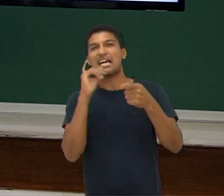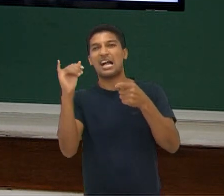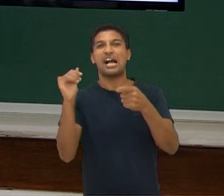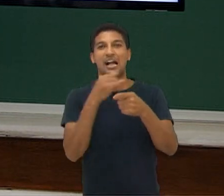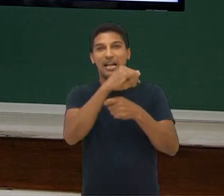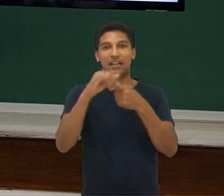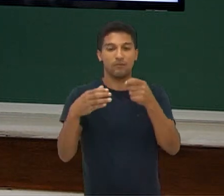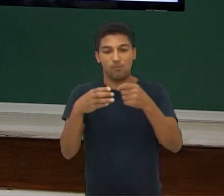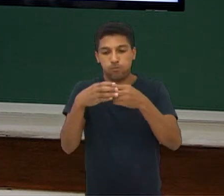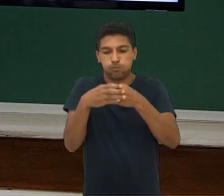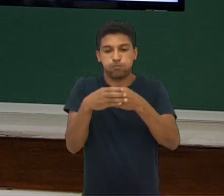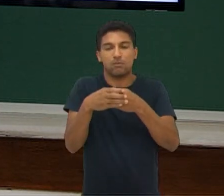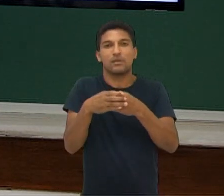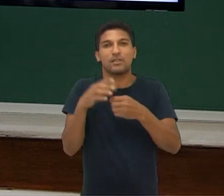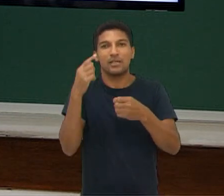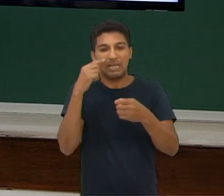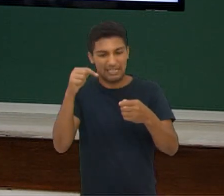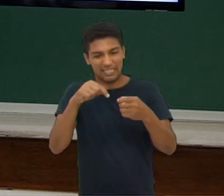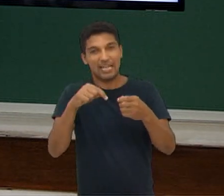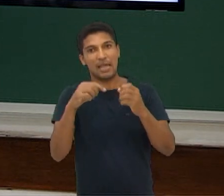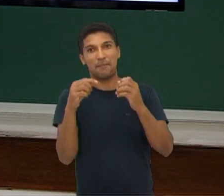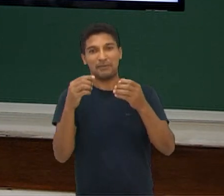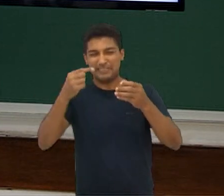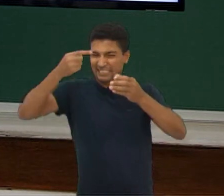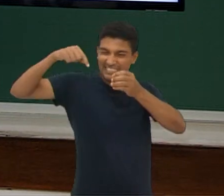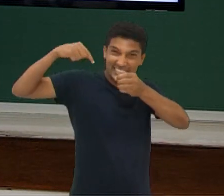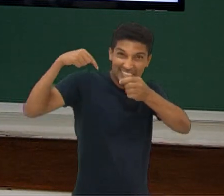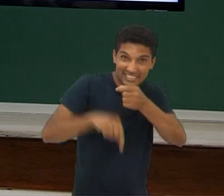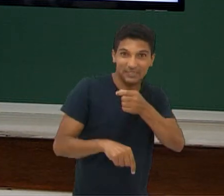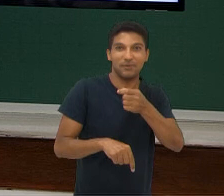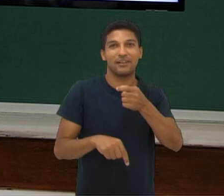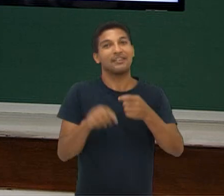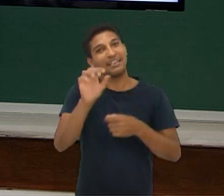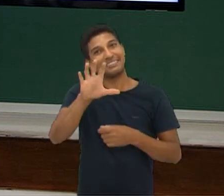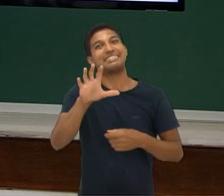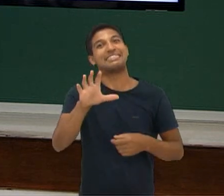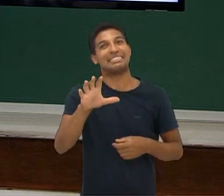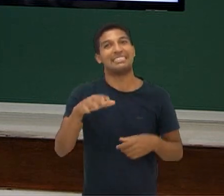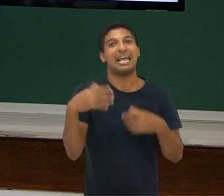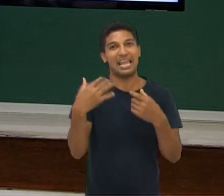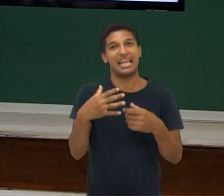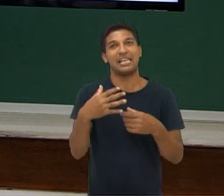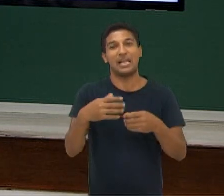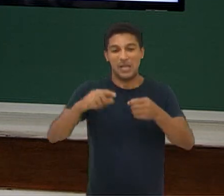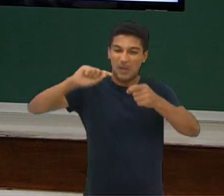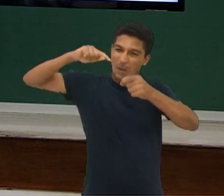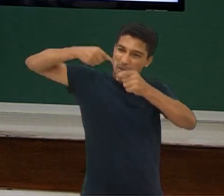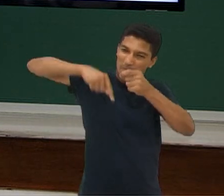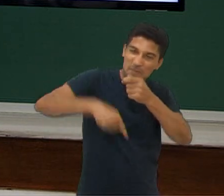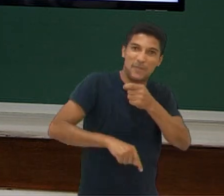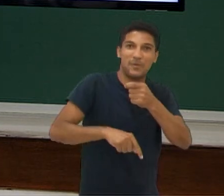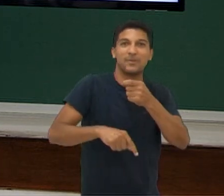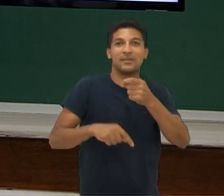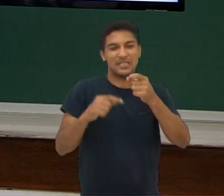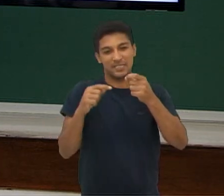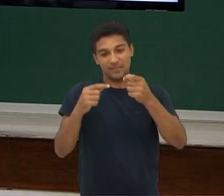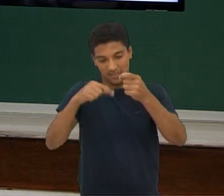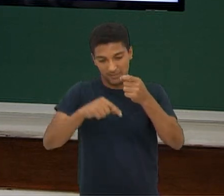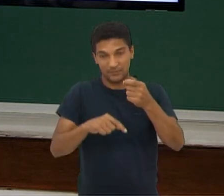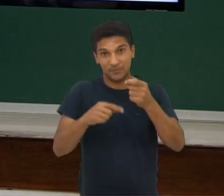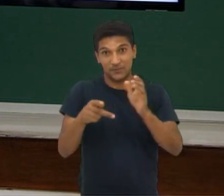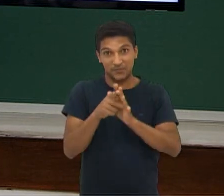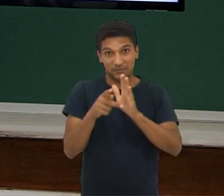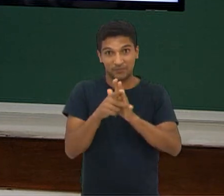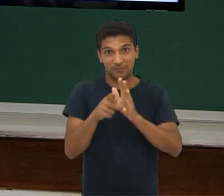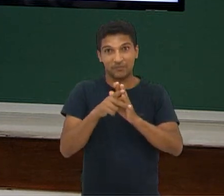o Tomás já falou, ah, aqui o buraco é mais embaixo, né? É mais ou menos isso, certo? O negócio acontece mais lá embaixo mesmo, lá no núcleo